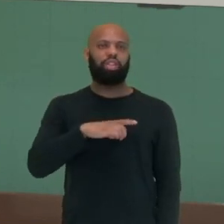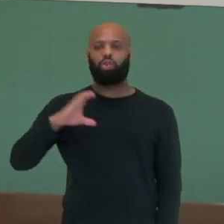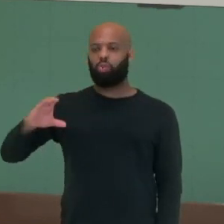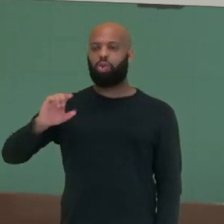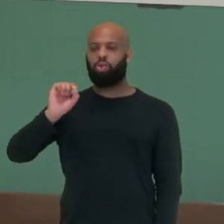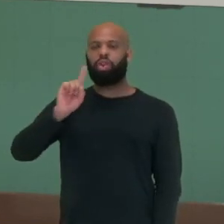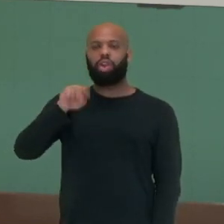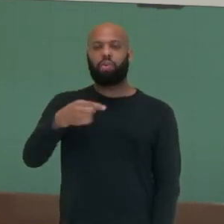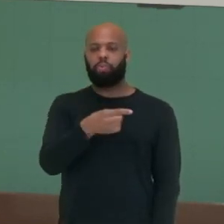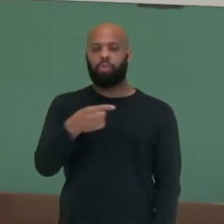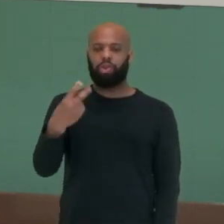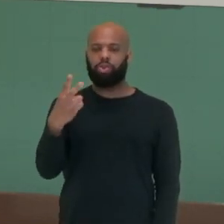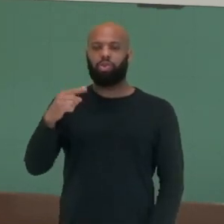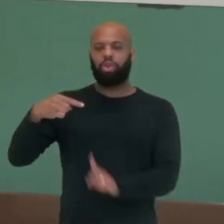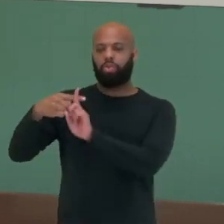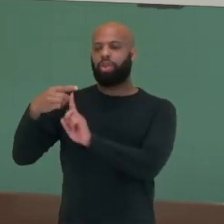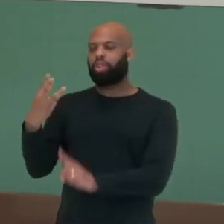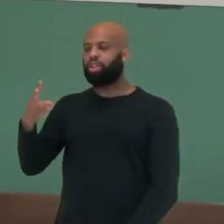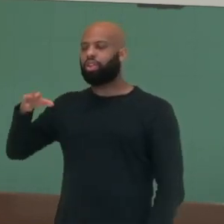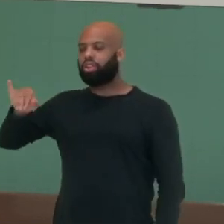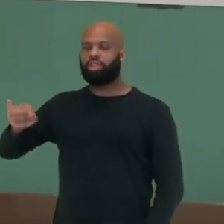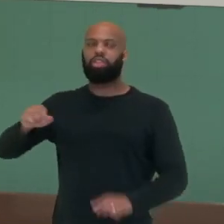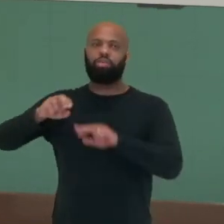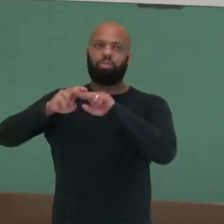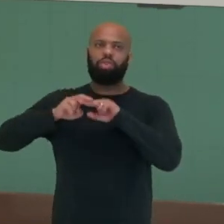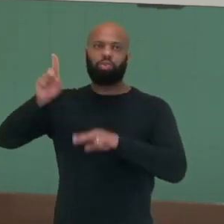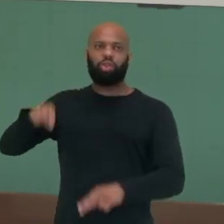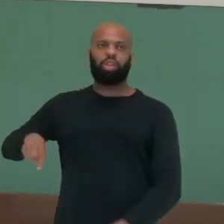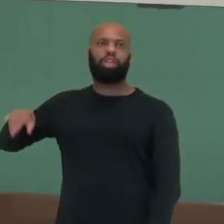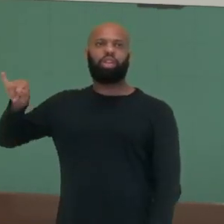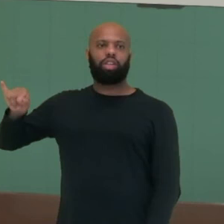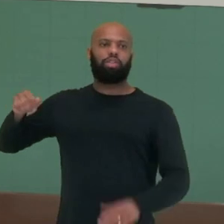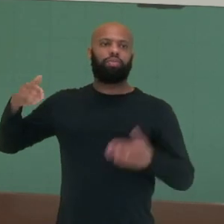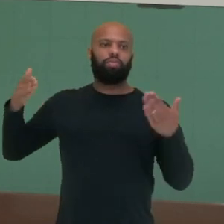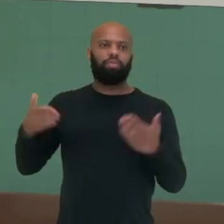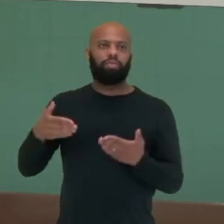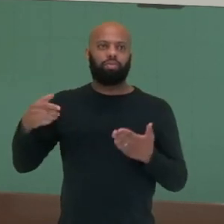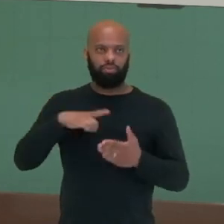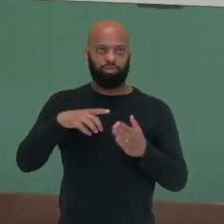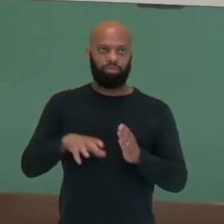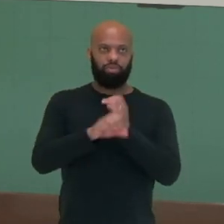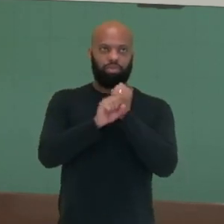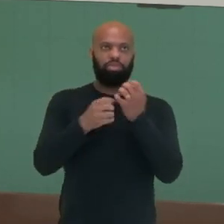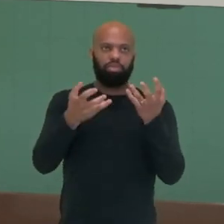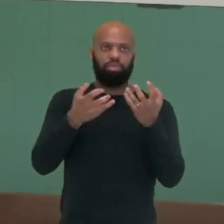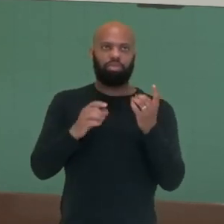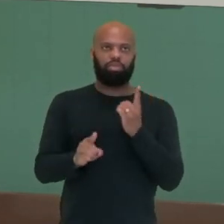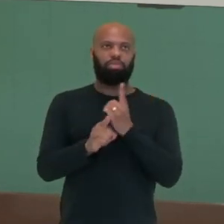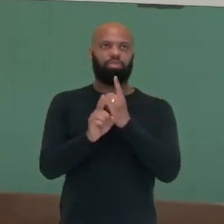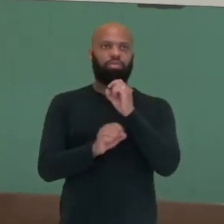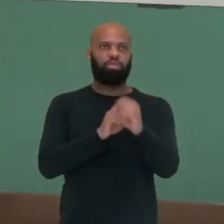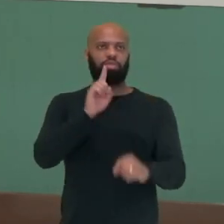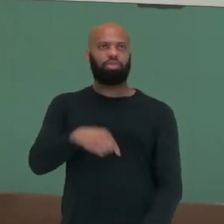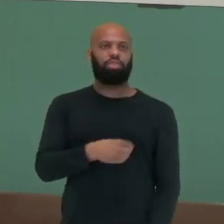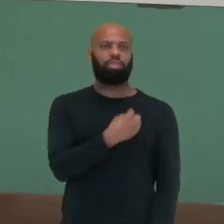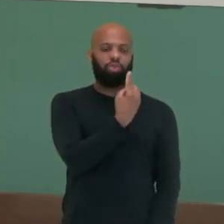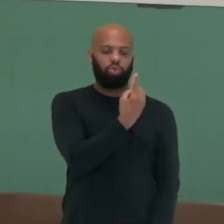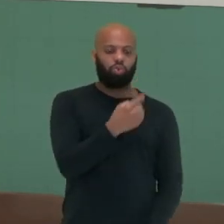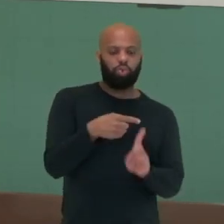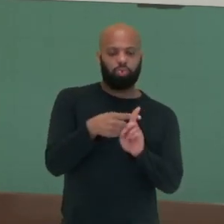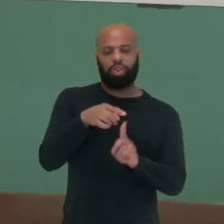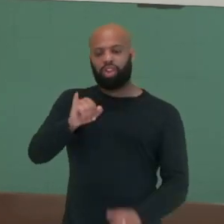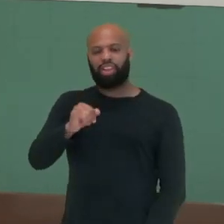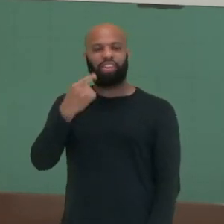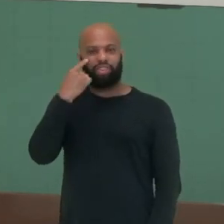2 mais 3i, portanto, i. Portanto, esse valor que a gente procurava era 1 mais i. Viram